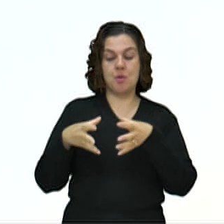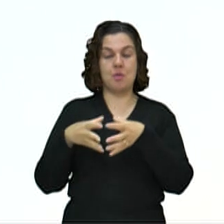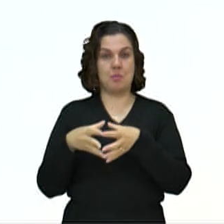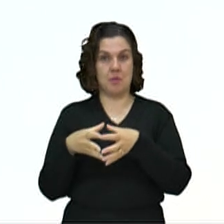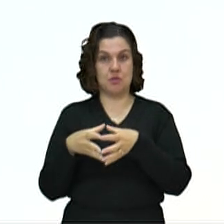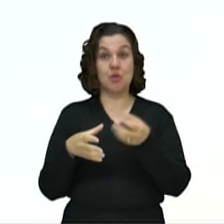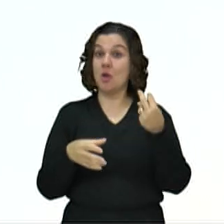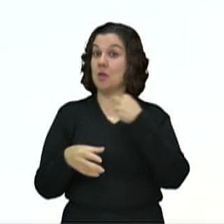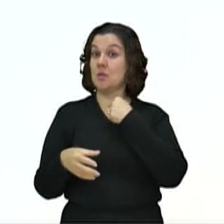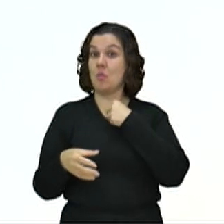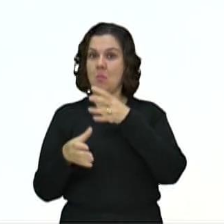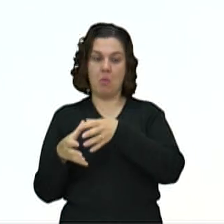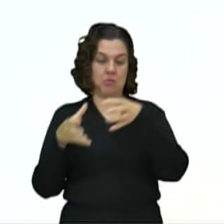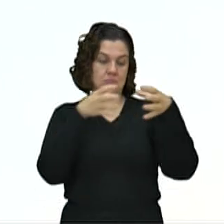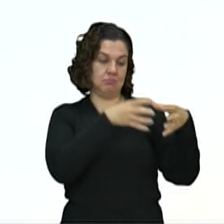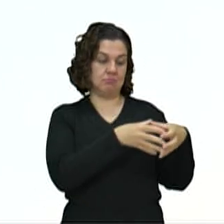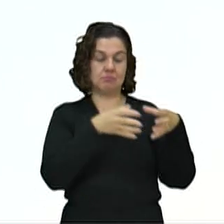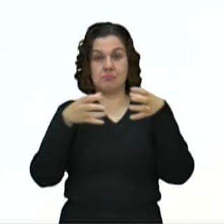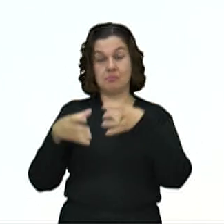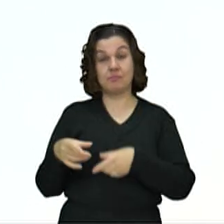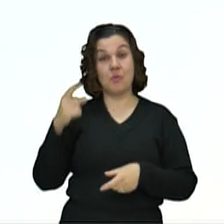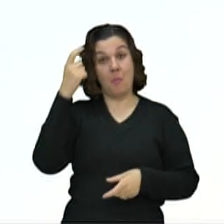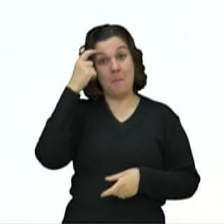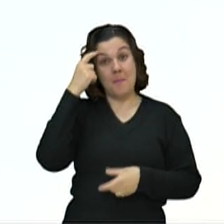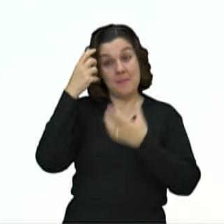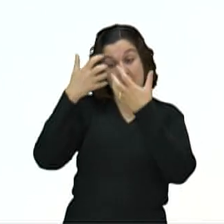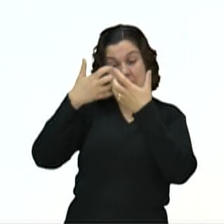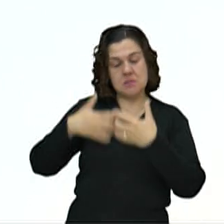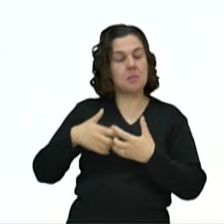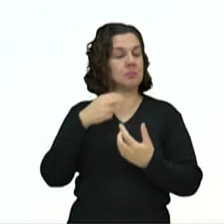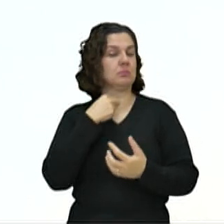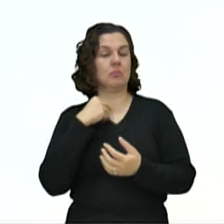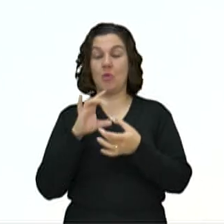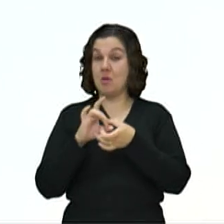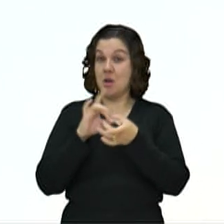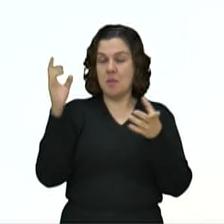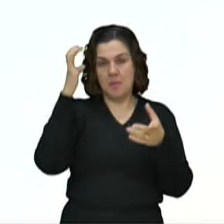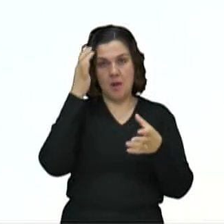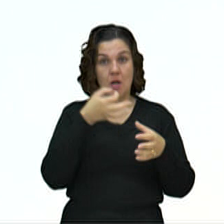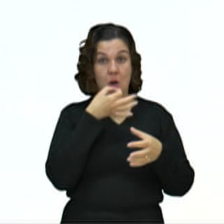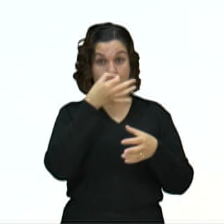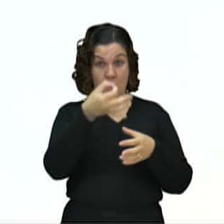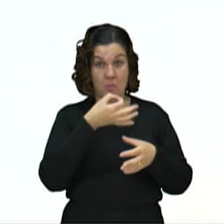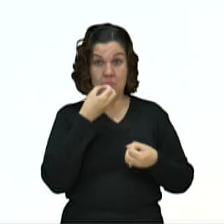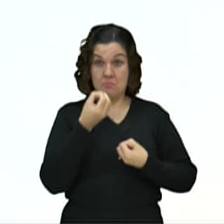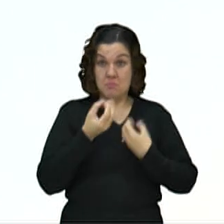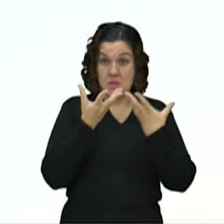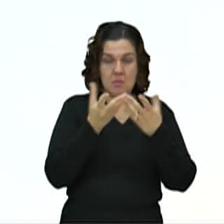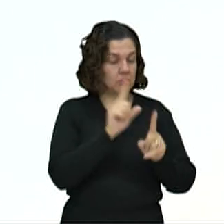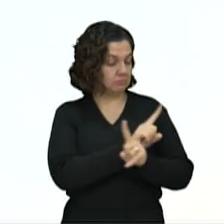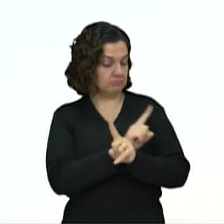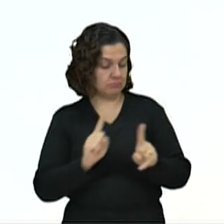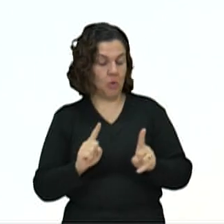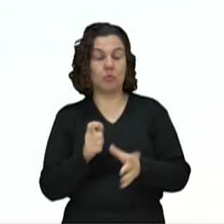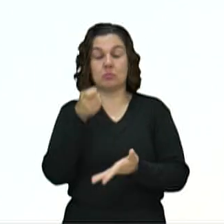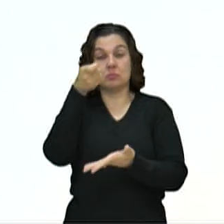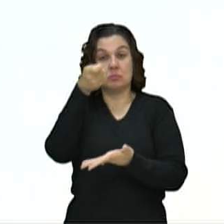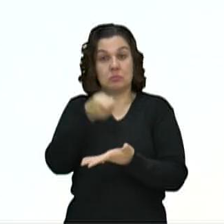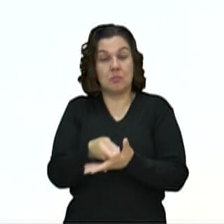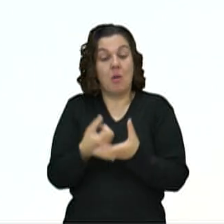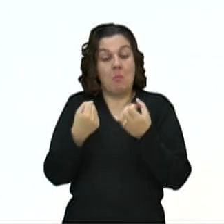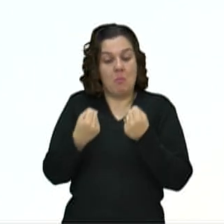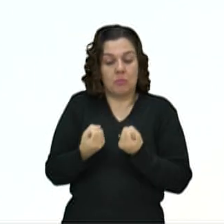não pode haver diferença de pensamento, não há liberdade, então, dessa expressão. Só pode